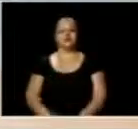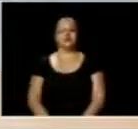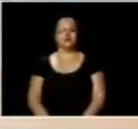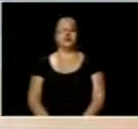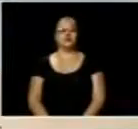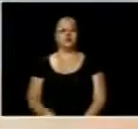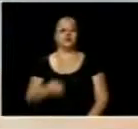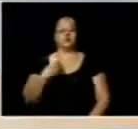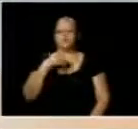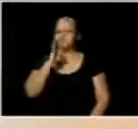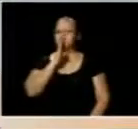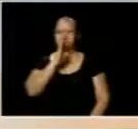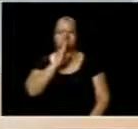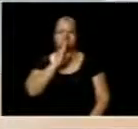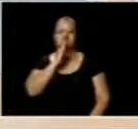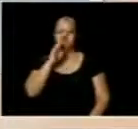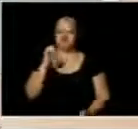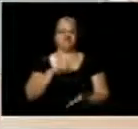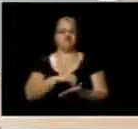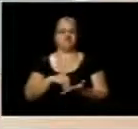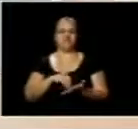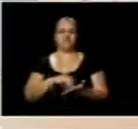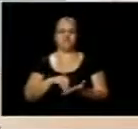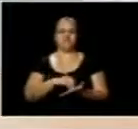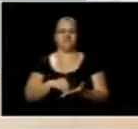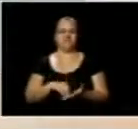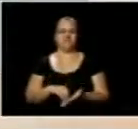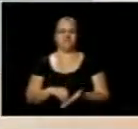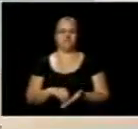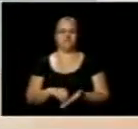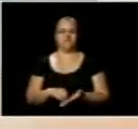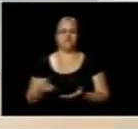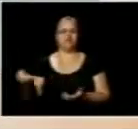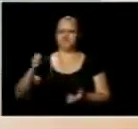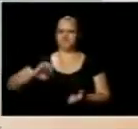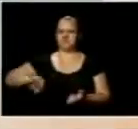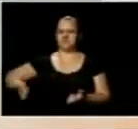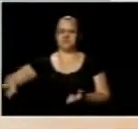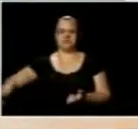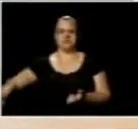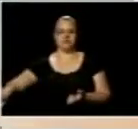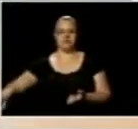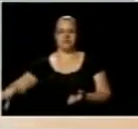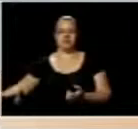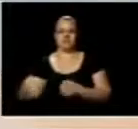secretária, não queria estar na pele dela,